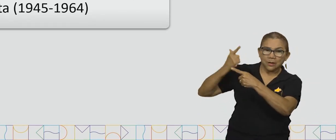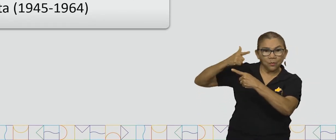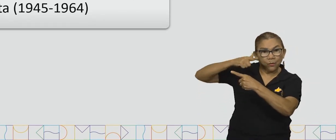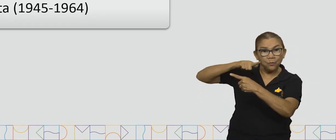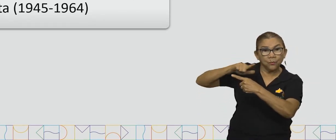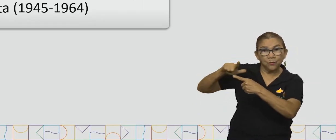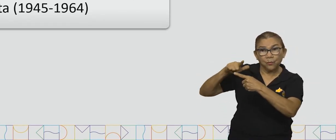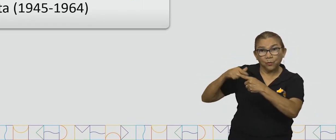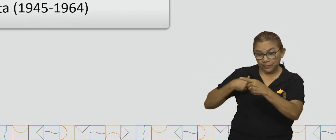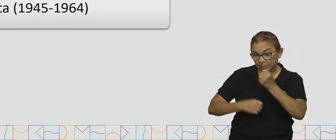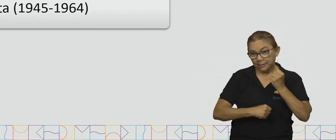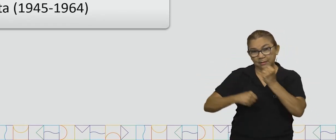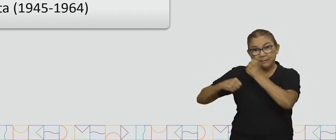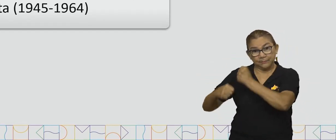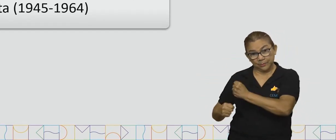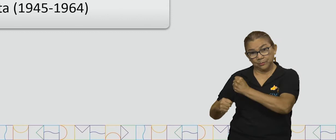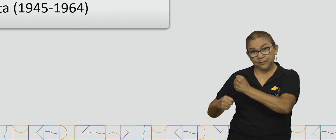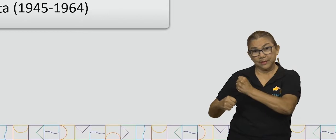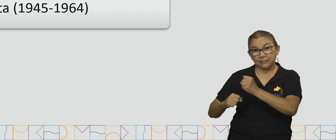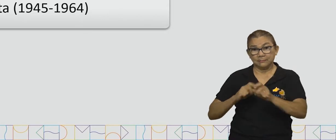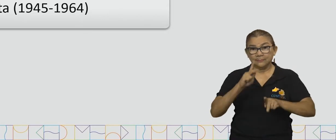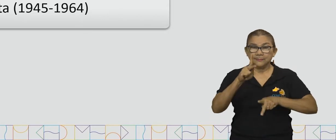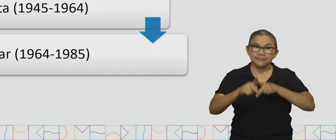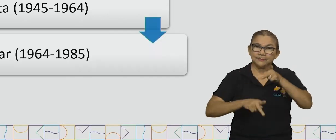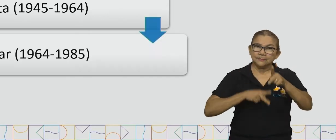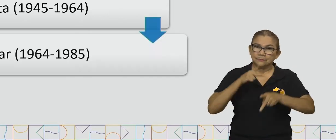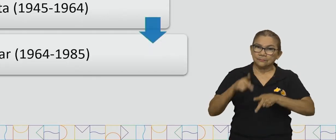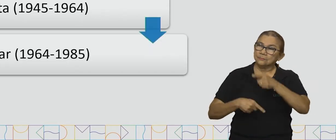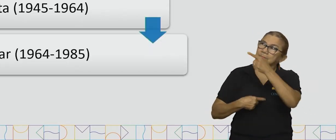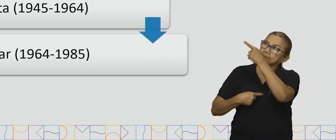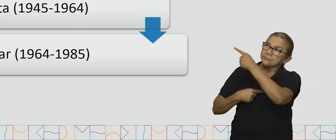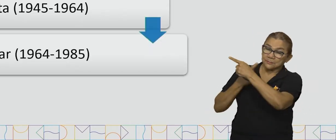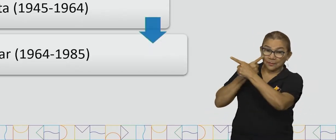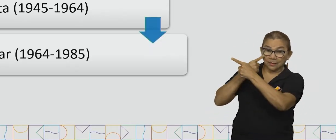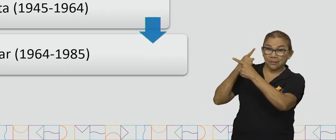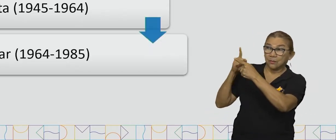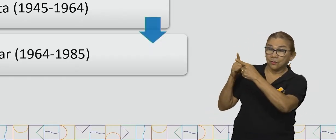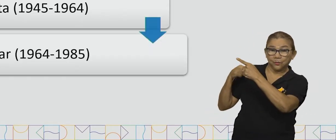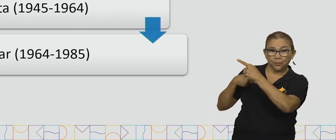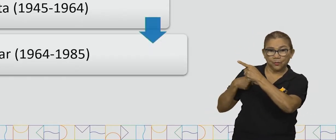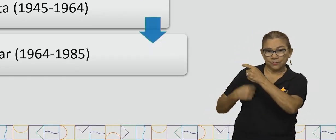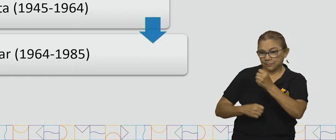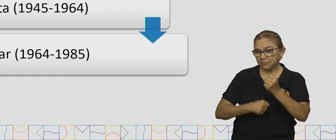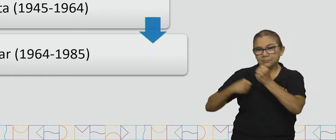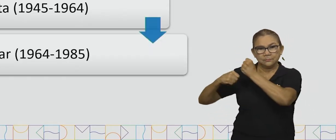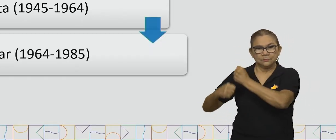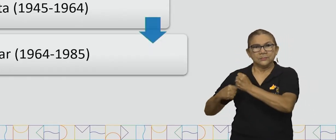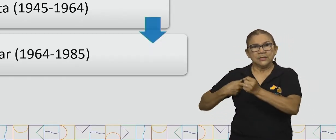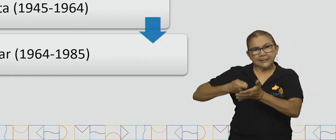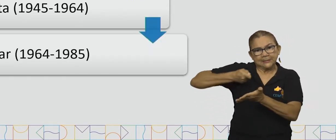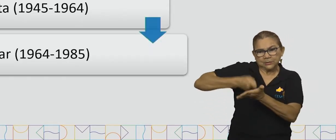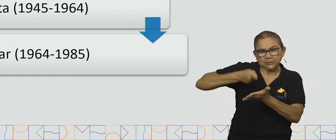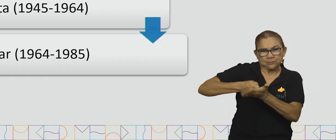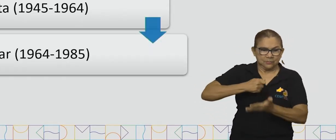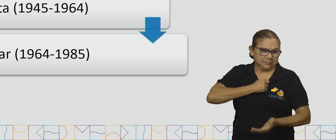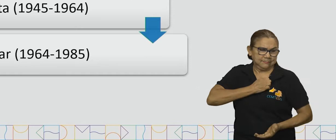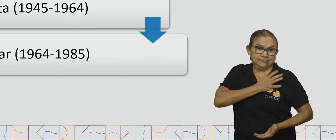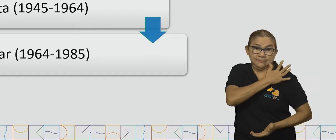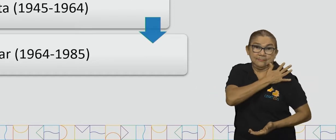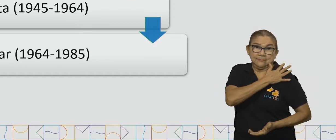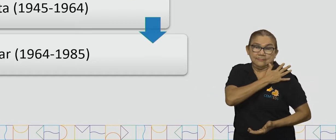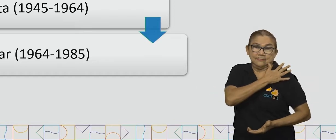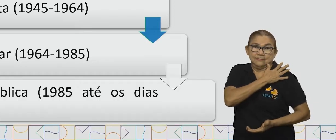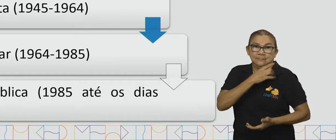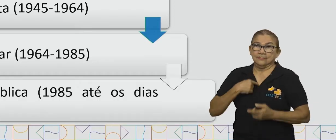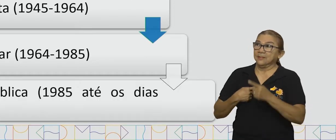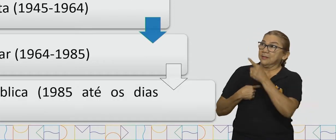de 1945 a 1964, a Ditadura Militar, entre 1964 e